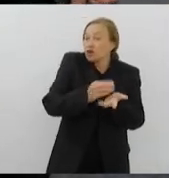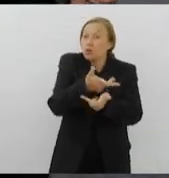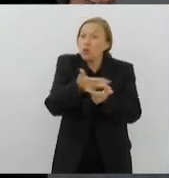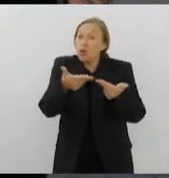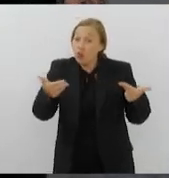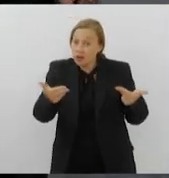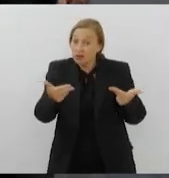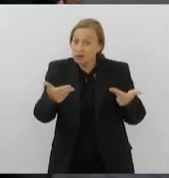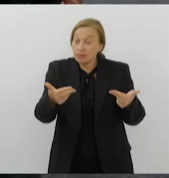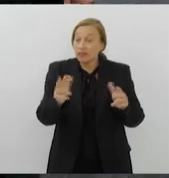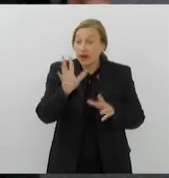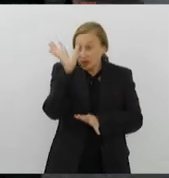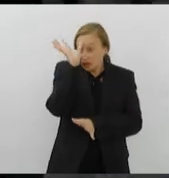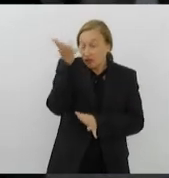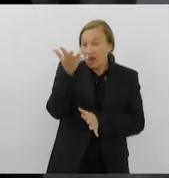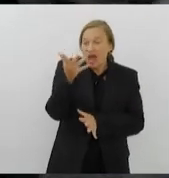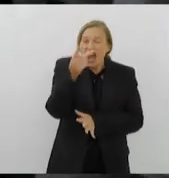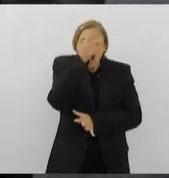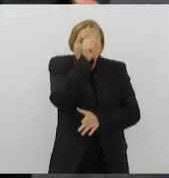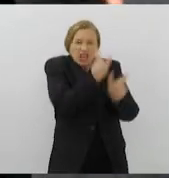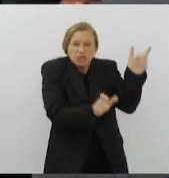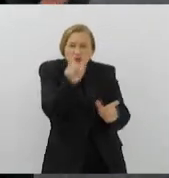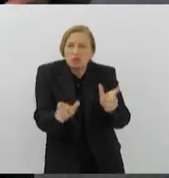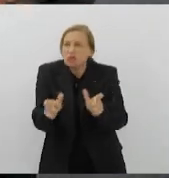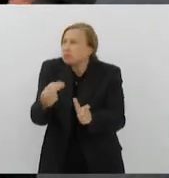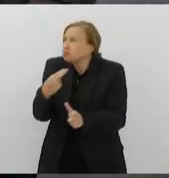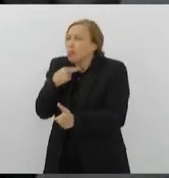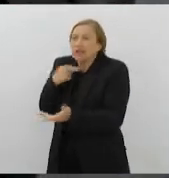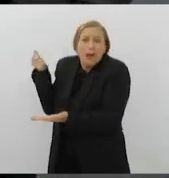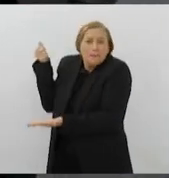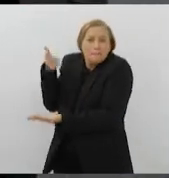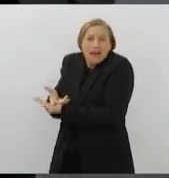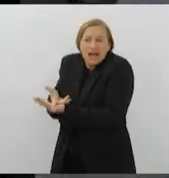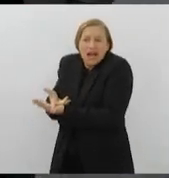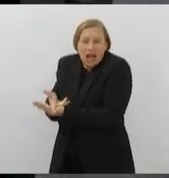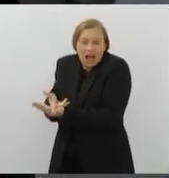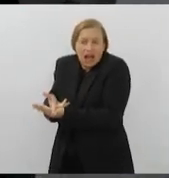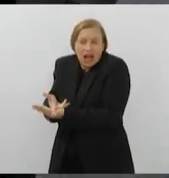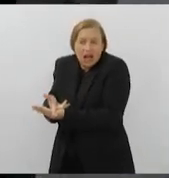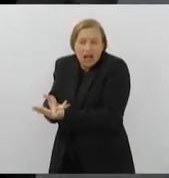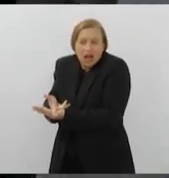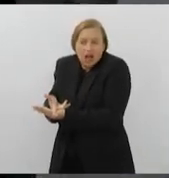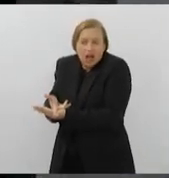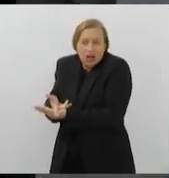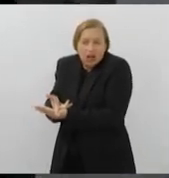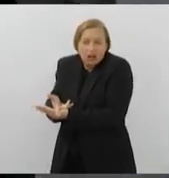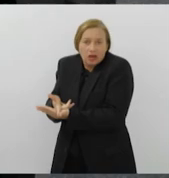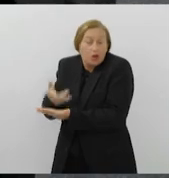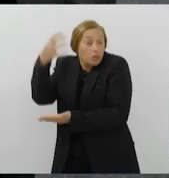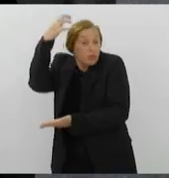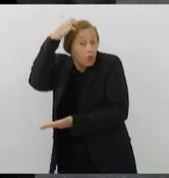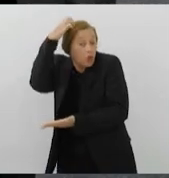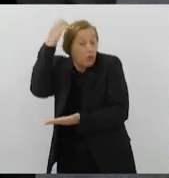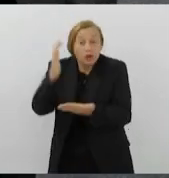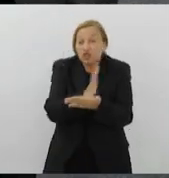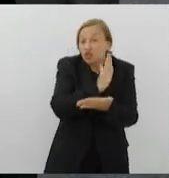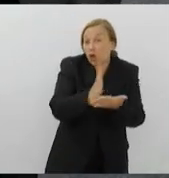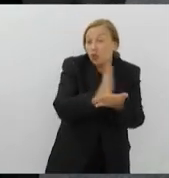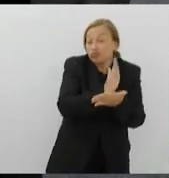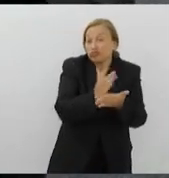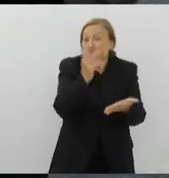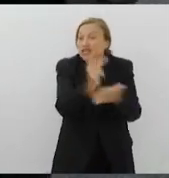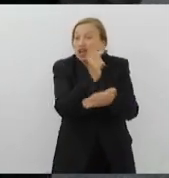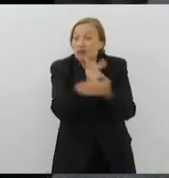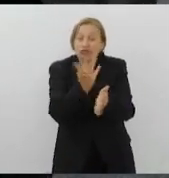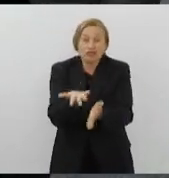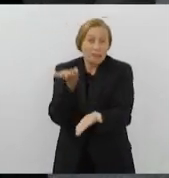pagar a conta de erros, de absurdos que aconteceram em governos anteriores. As pessoas